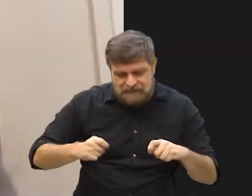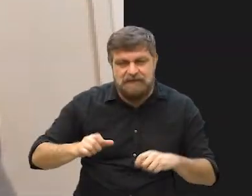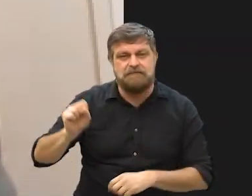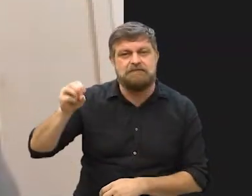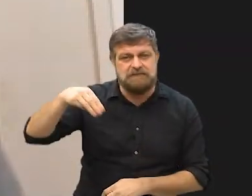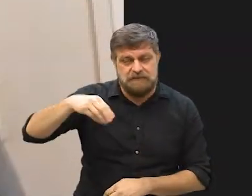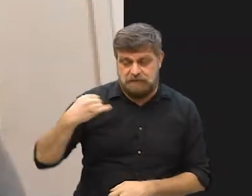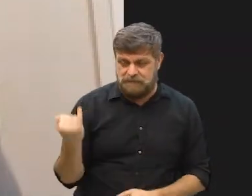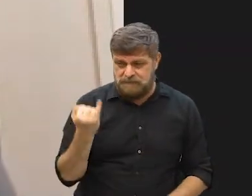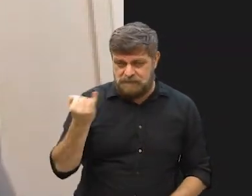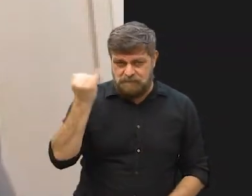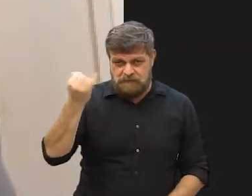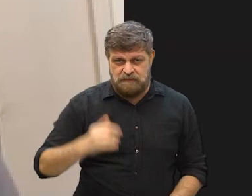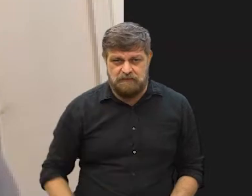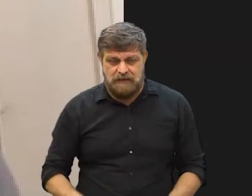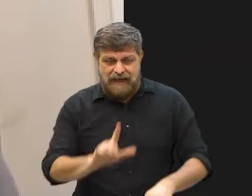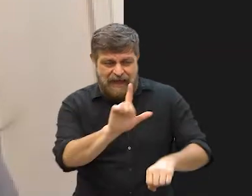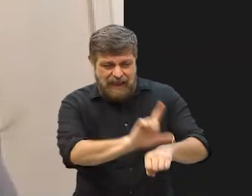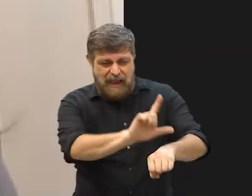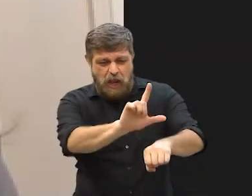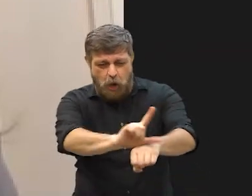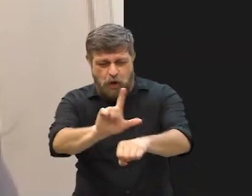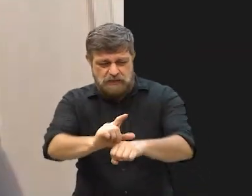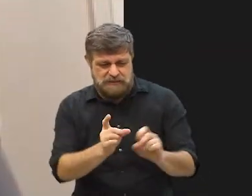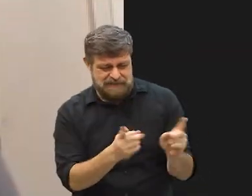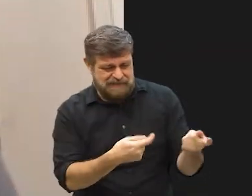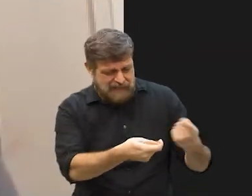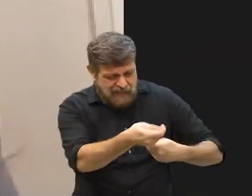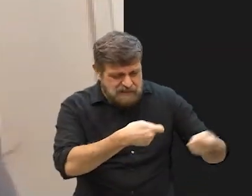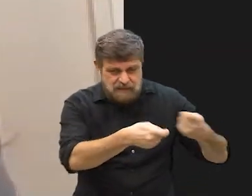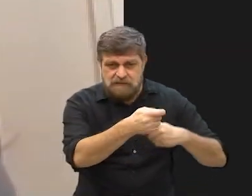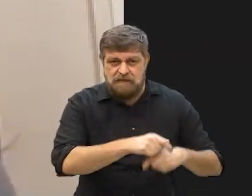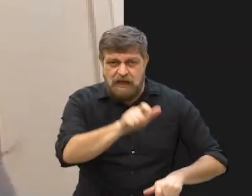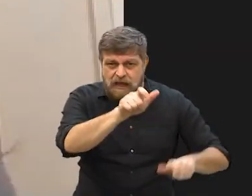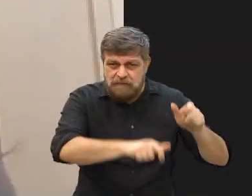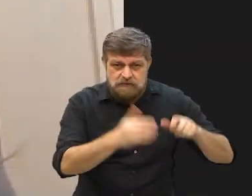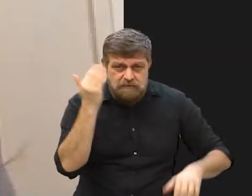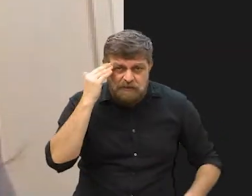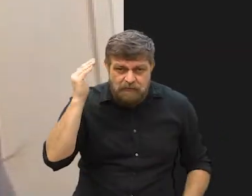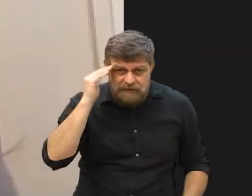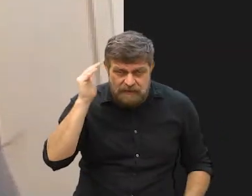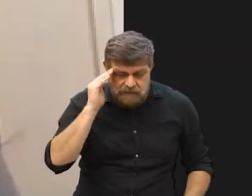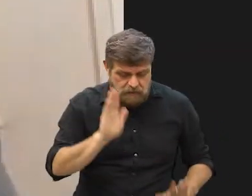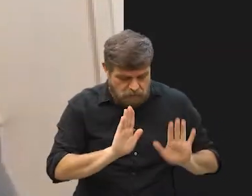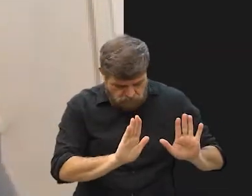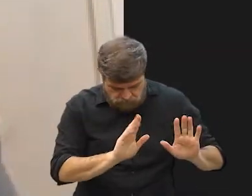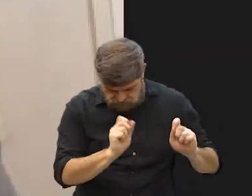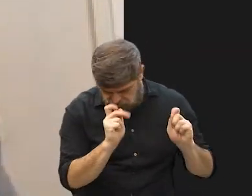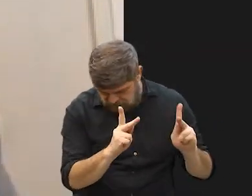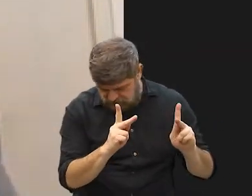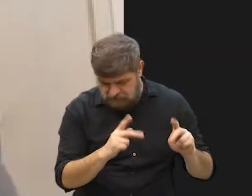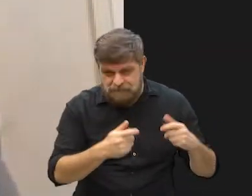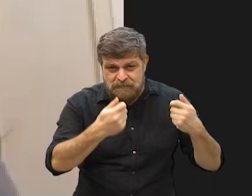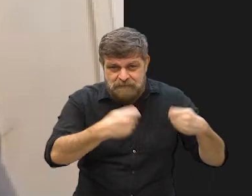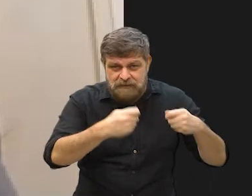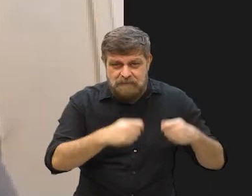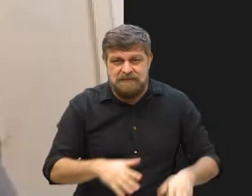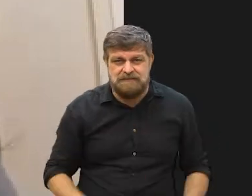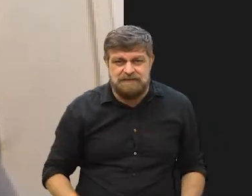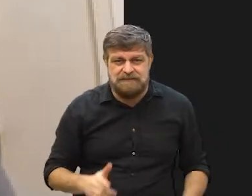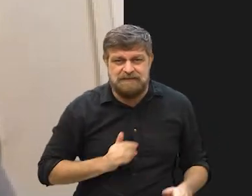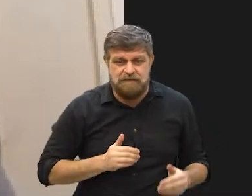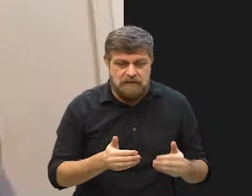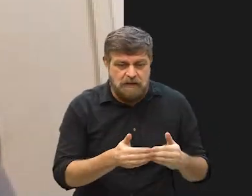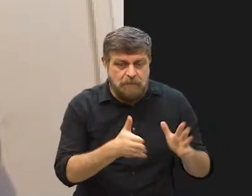acho muito importante. E o comércio, eu acho assim, as pessoas podem não entender de tudo, mas precisa abrir a porta